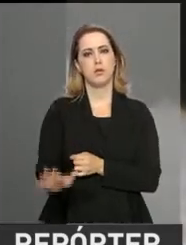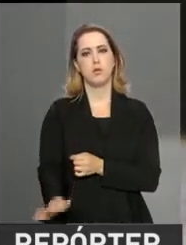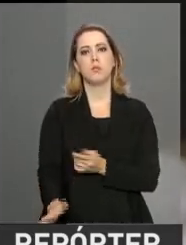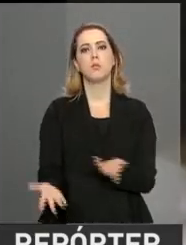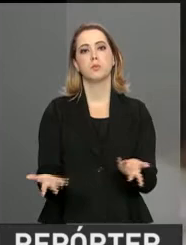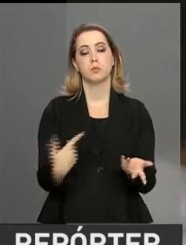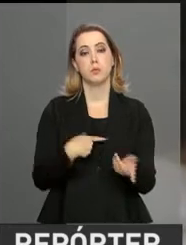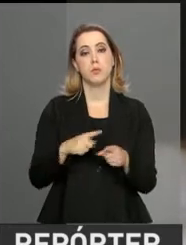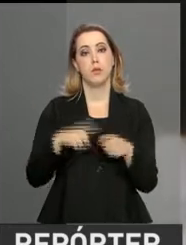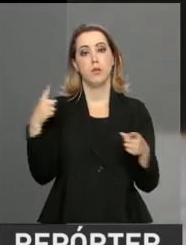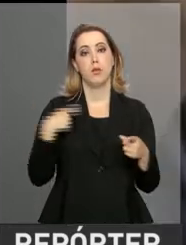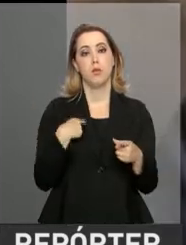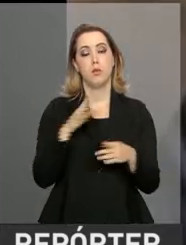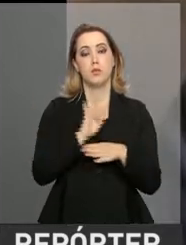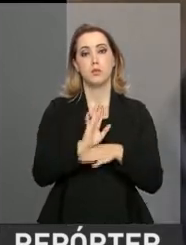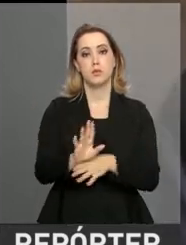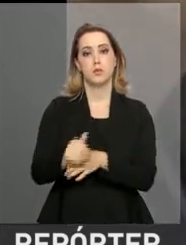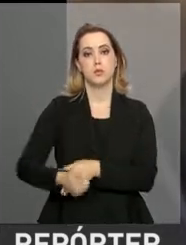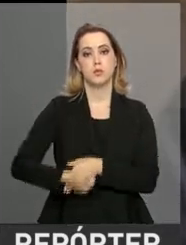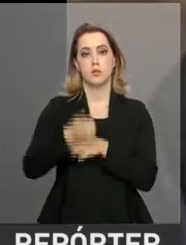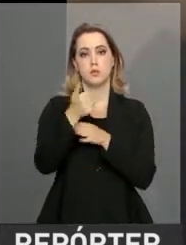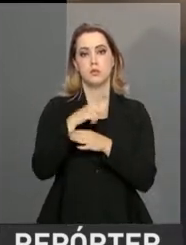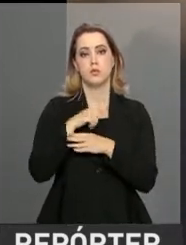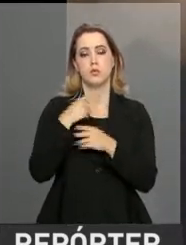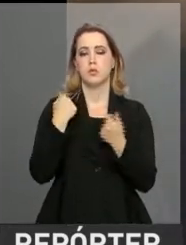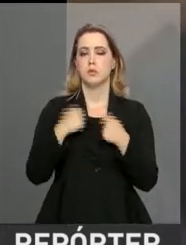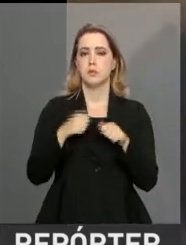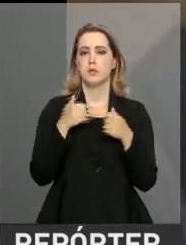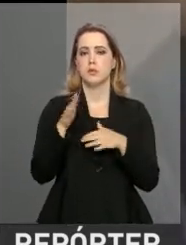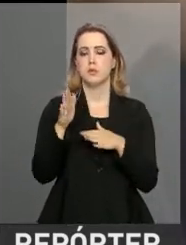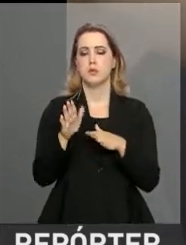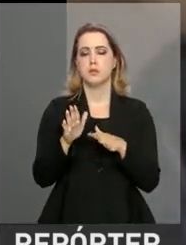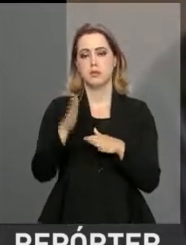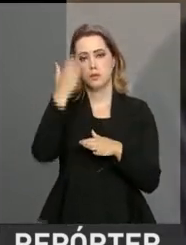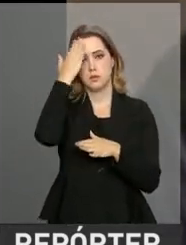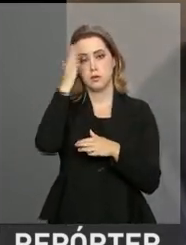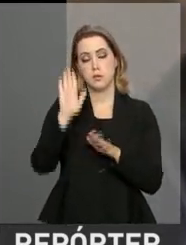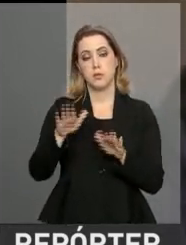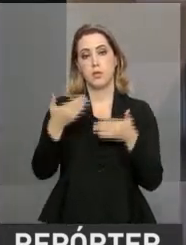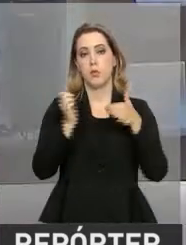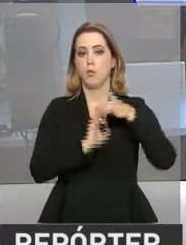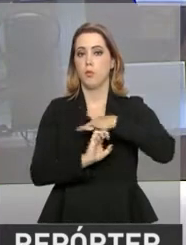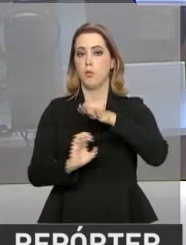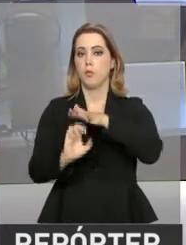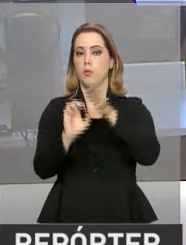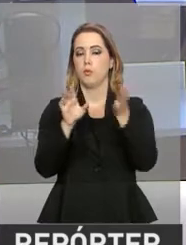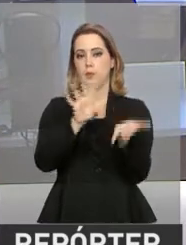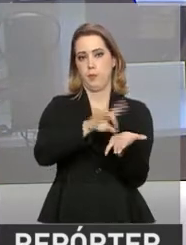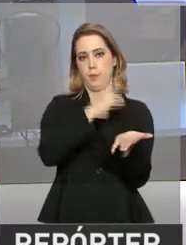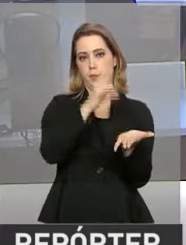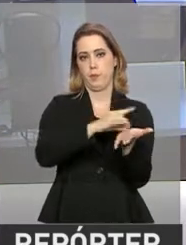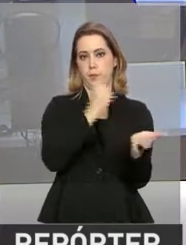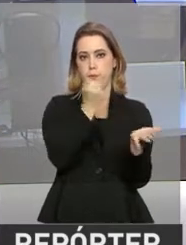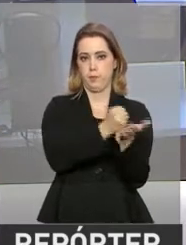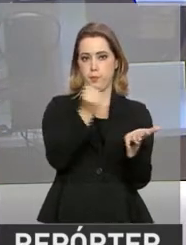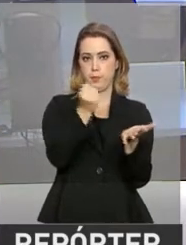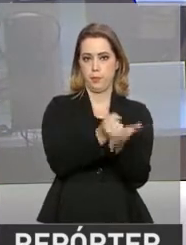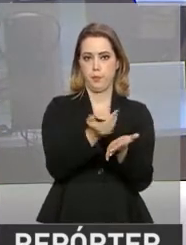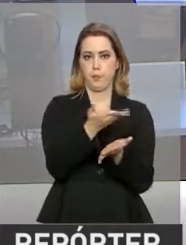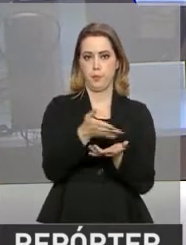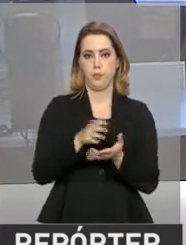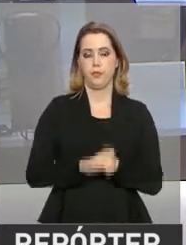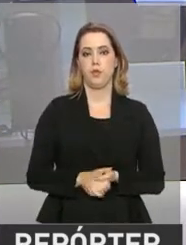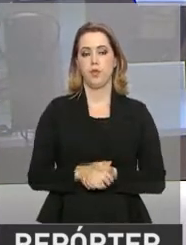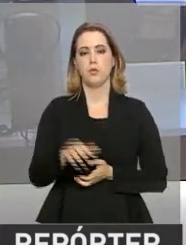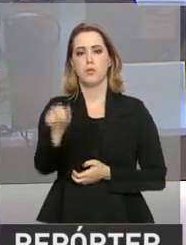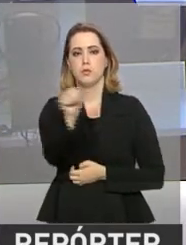benefício real da mudança vai depender do plano de serviço contratado pelo assinante os estudantes têm um canal